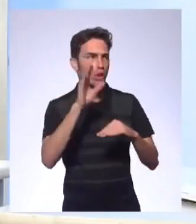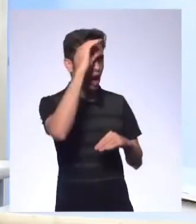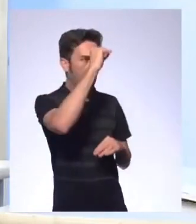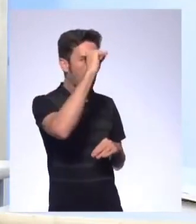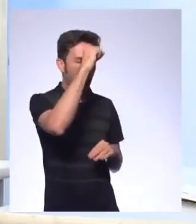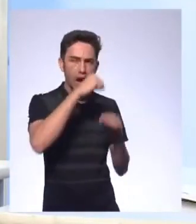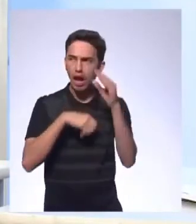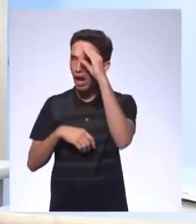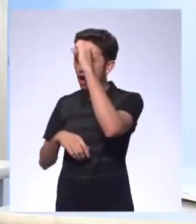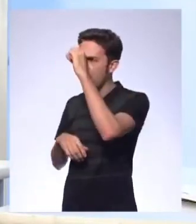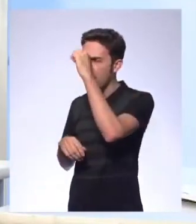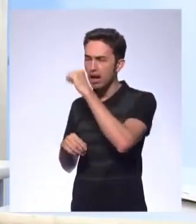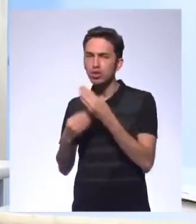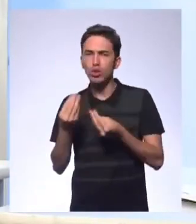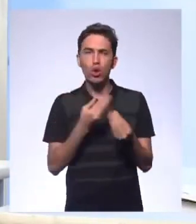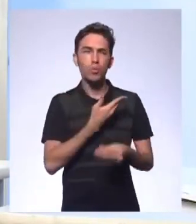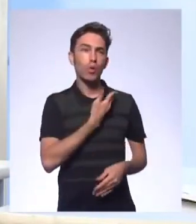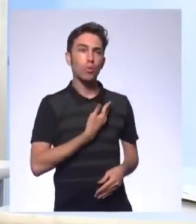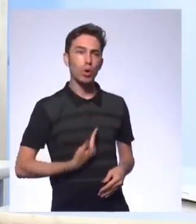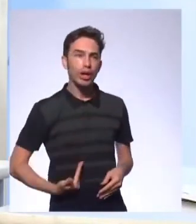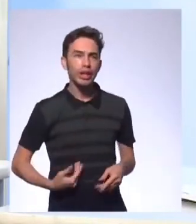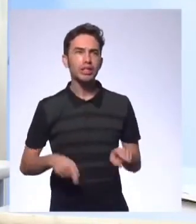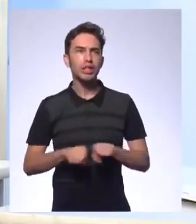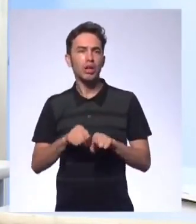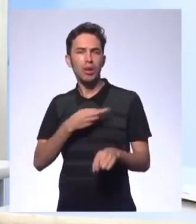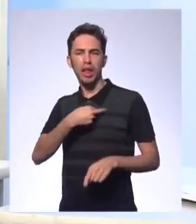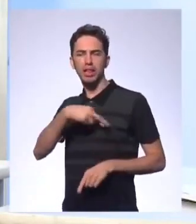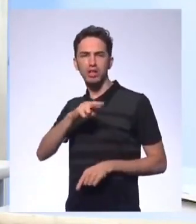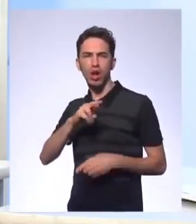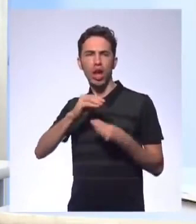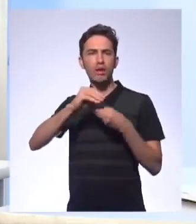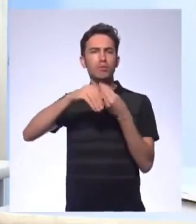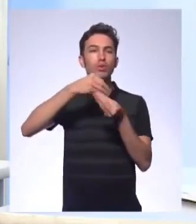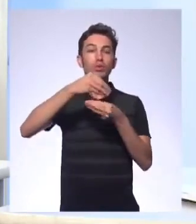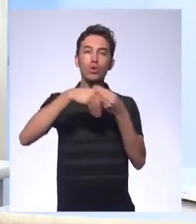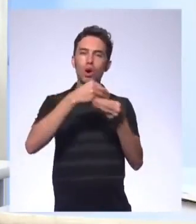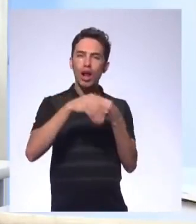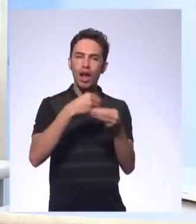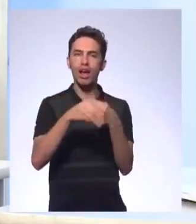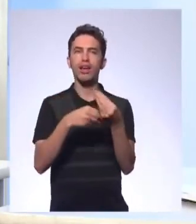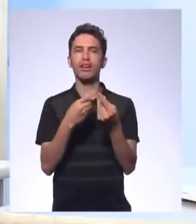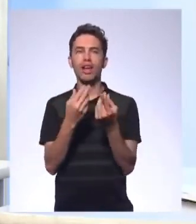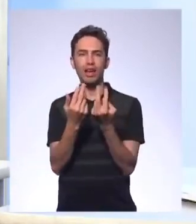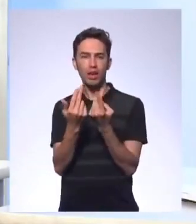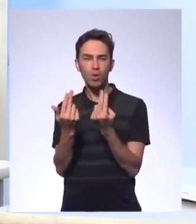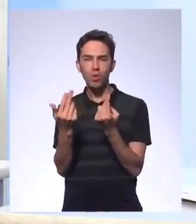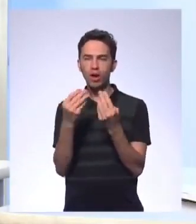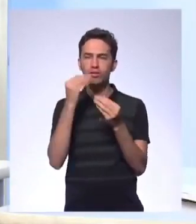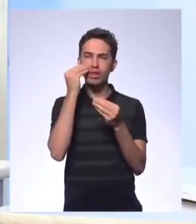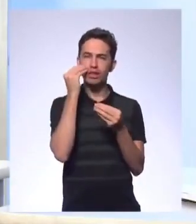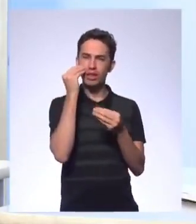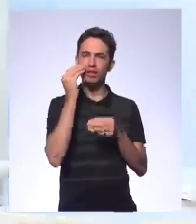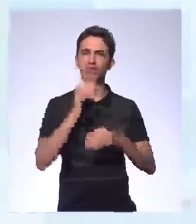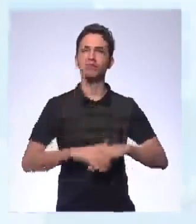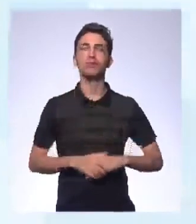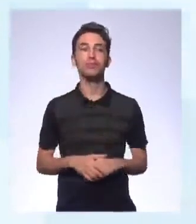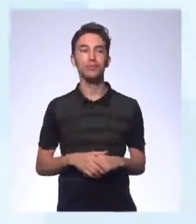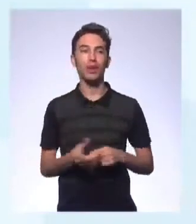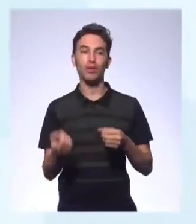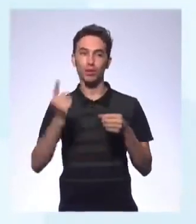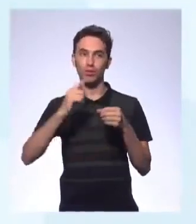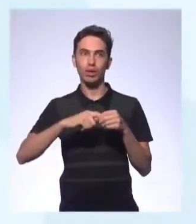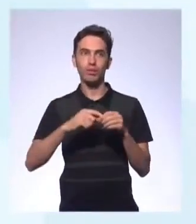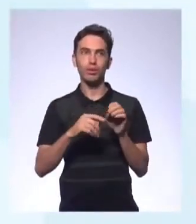da forma de fazer política, das religiões. Então, eles começaram a misturar, se assimilar. Ok? Vamos voltar para o